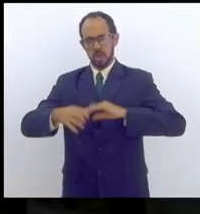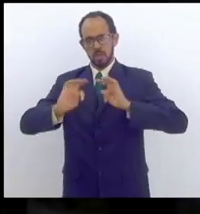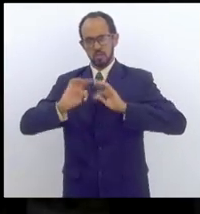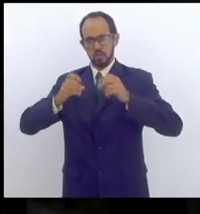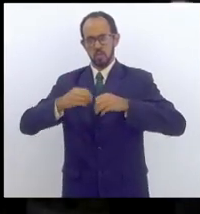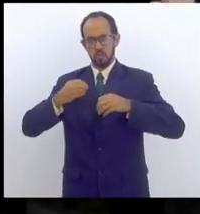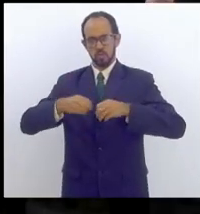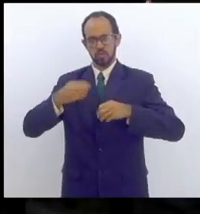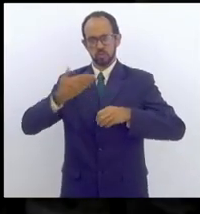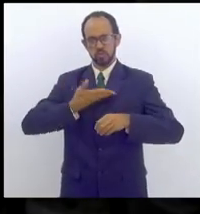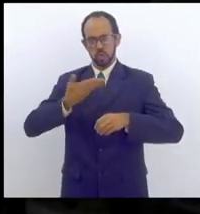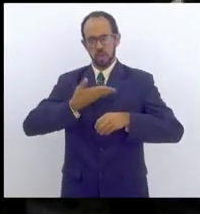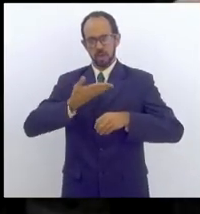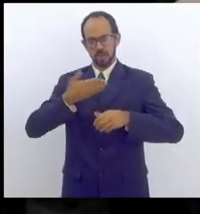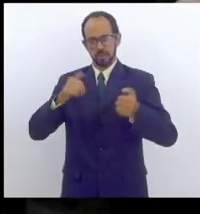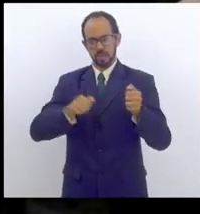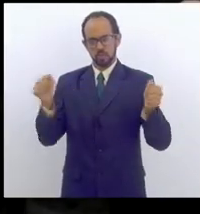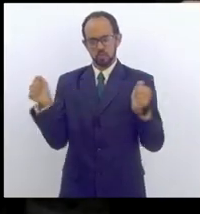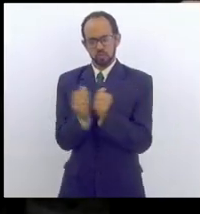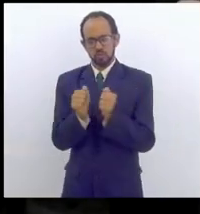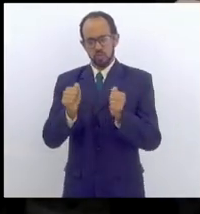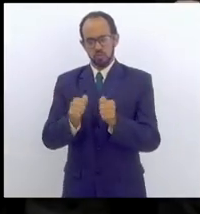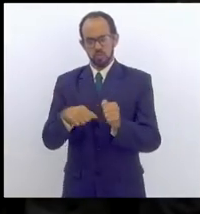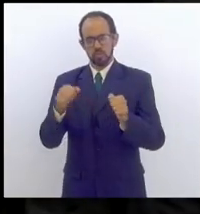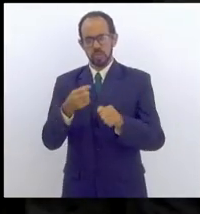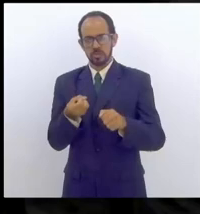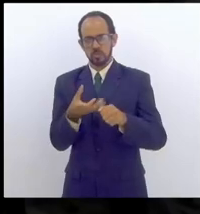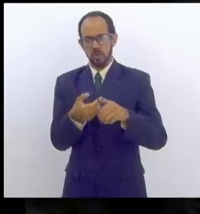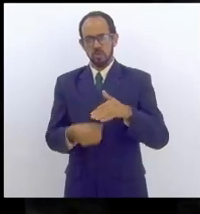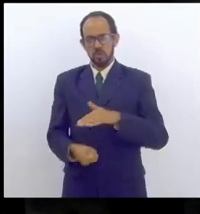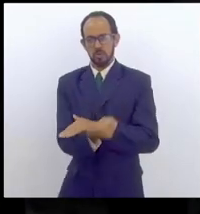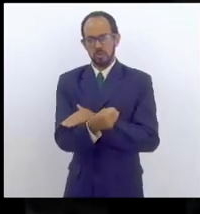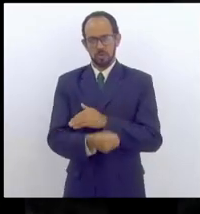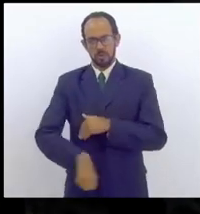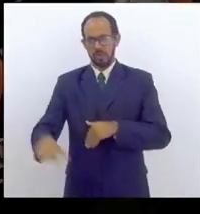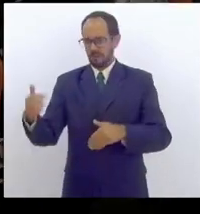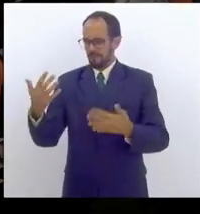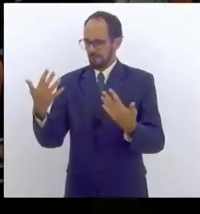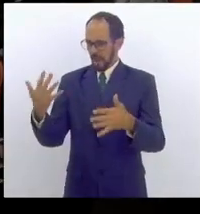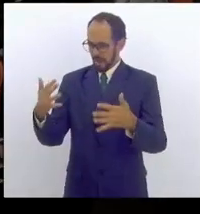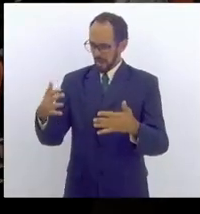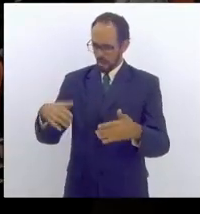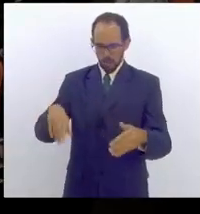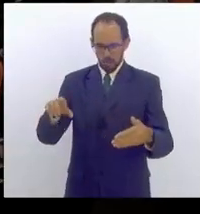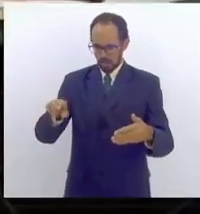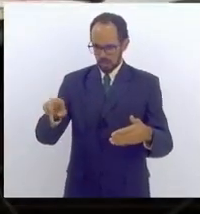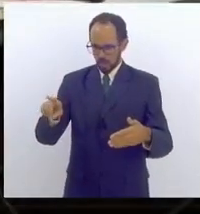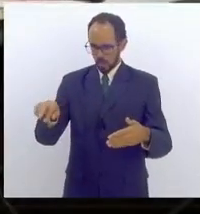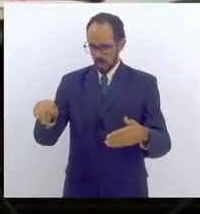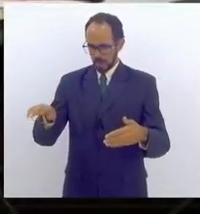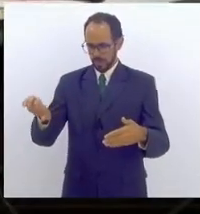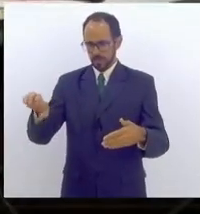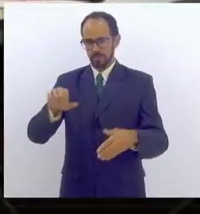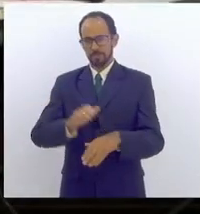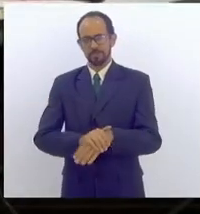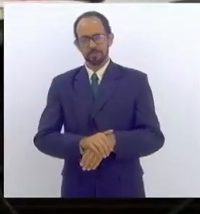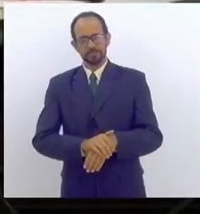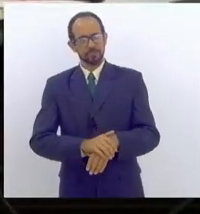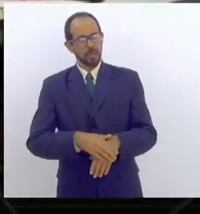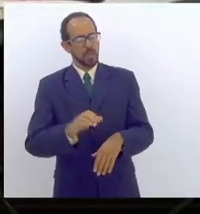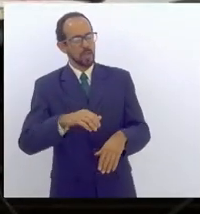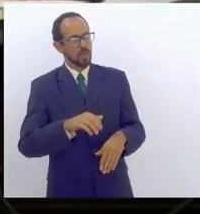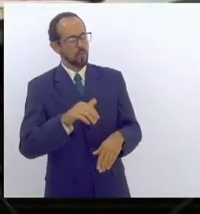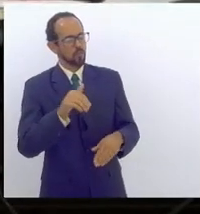que estão ingressando aí nessa nova legislatura. Valeu, Dauari. Voto sim. Deputado Carlos Macedo